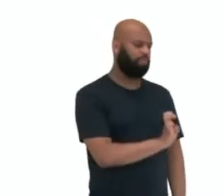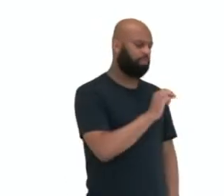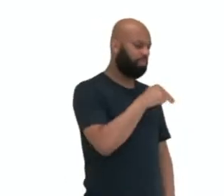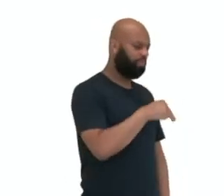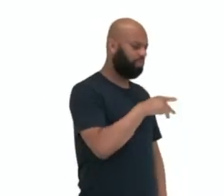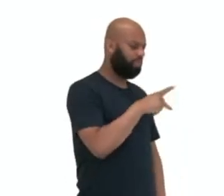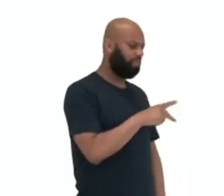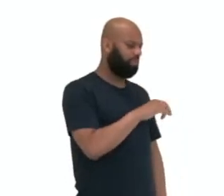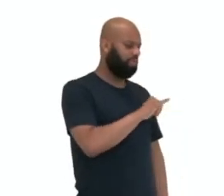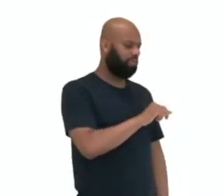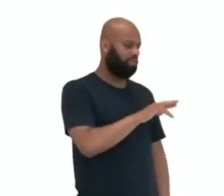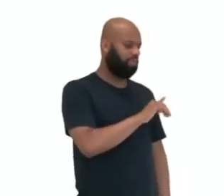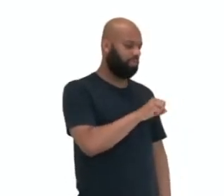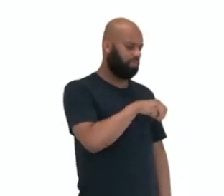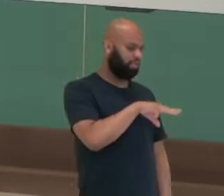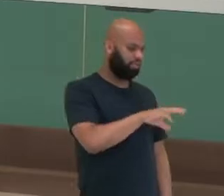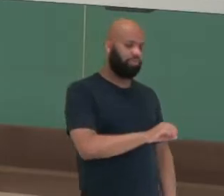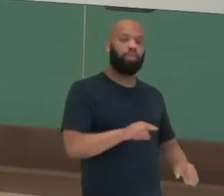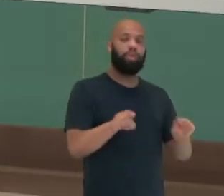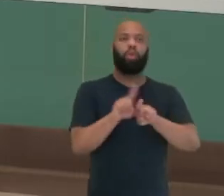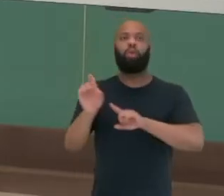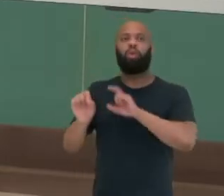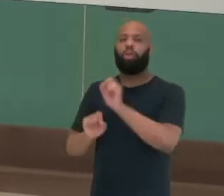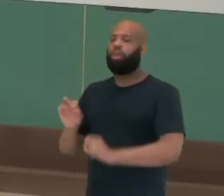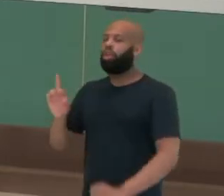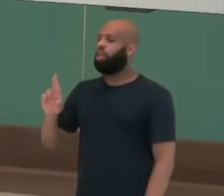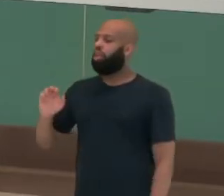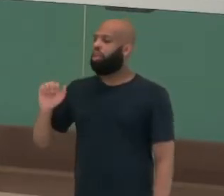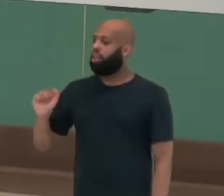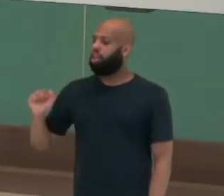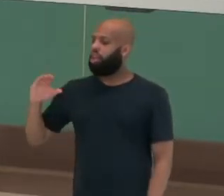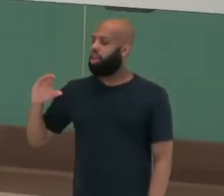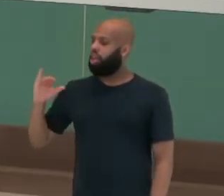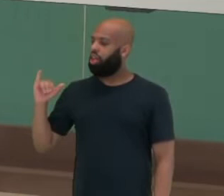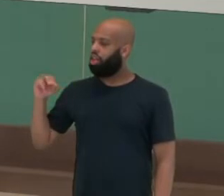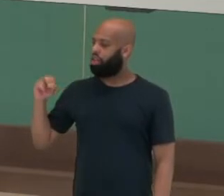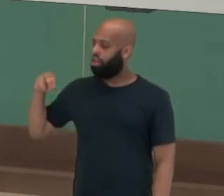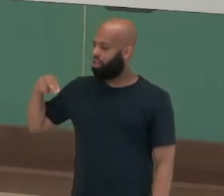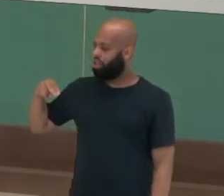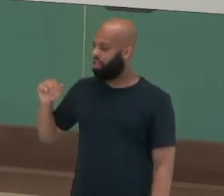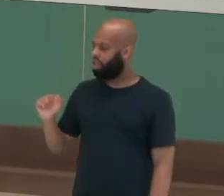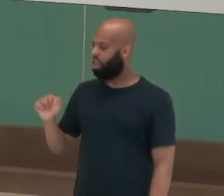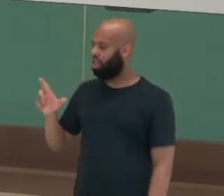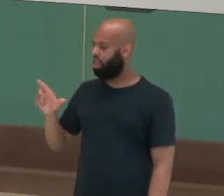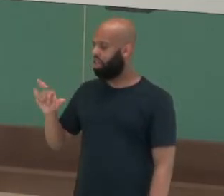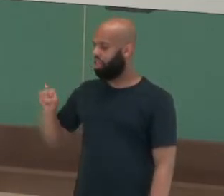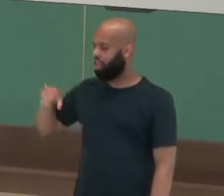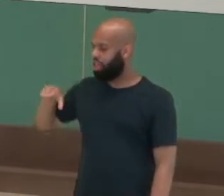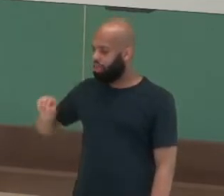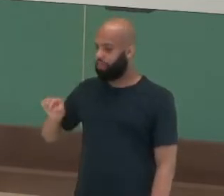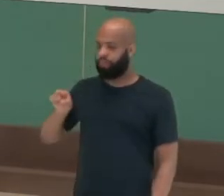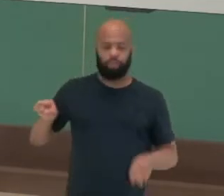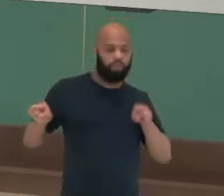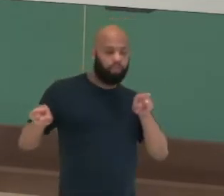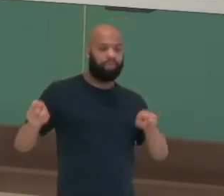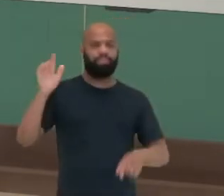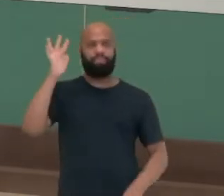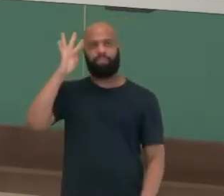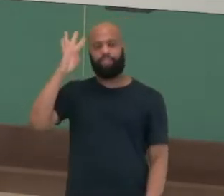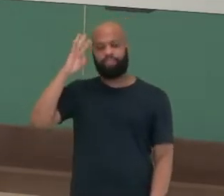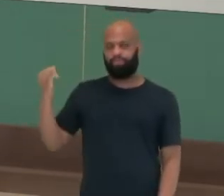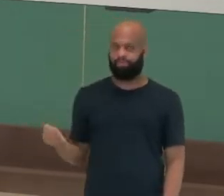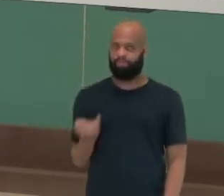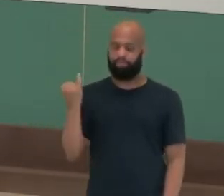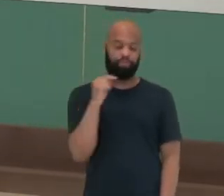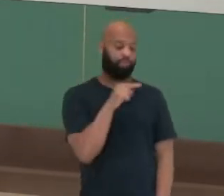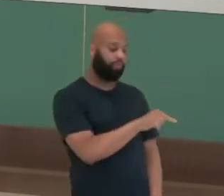é o racionalismo, duas correntes essenciais dentro da teoria do conhecimento. O